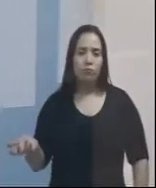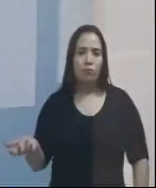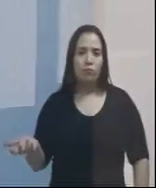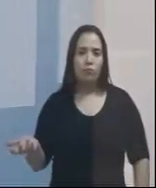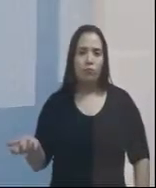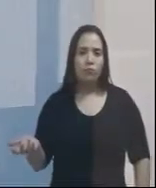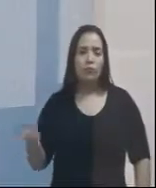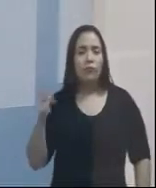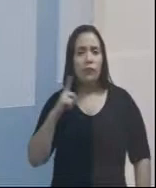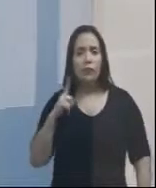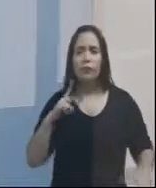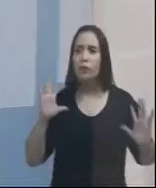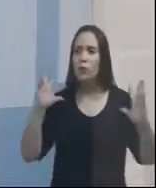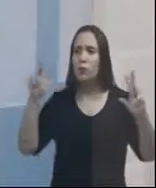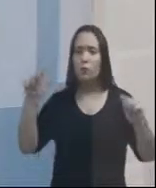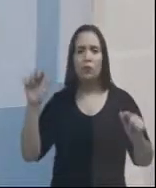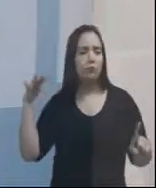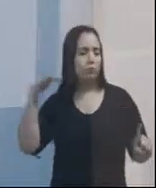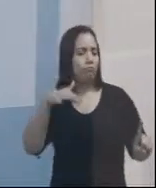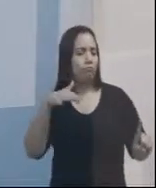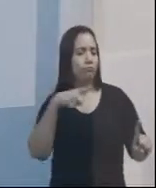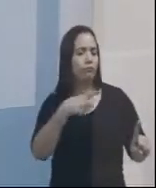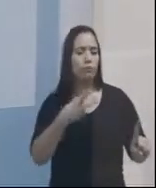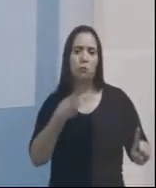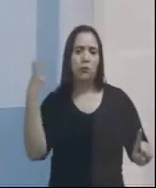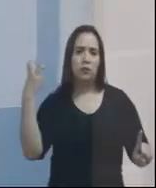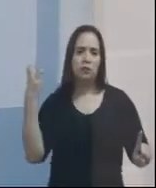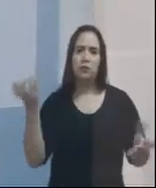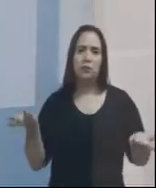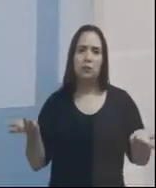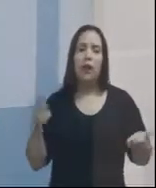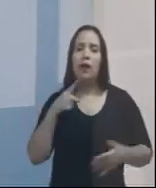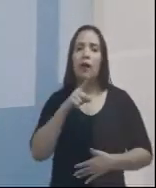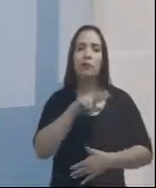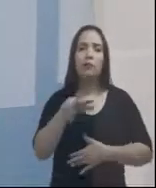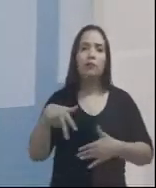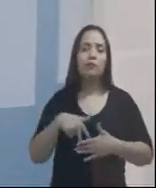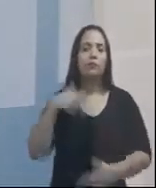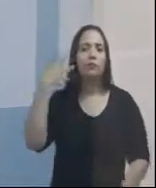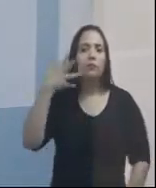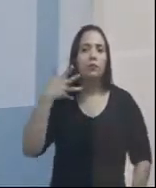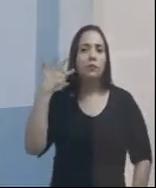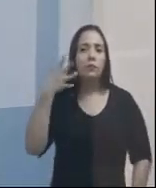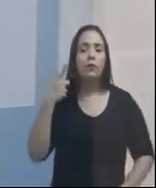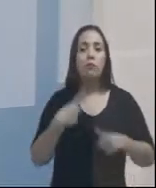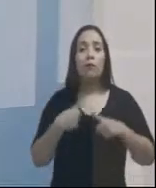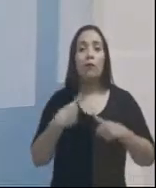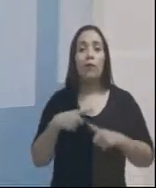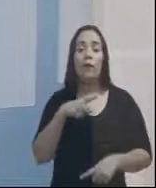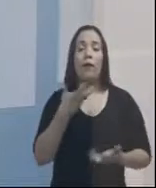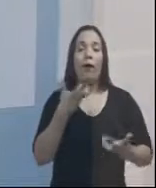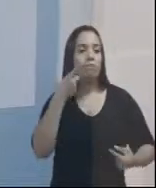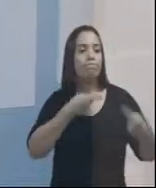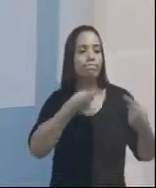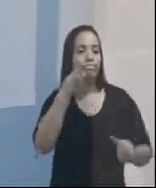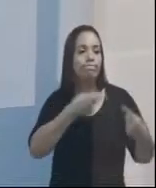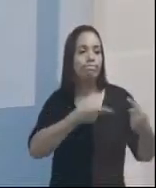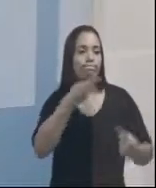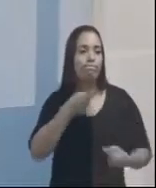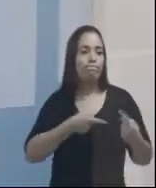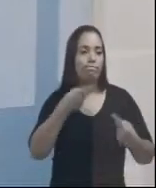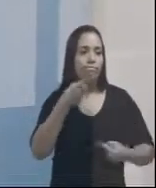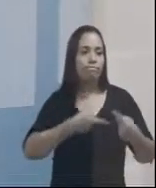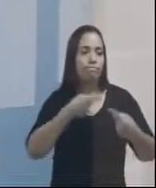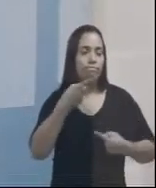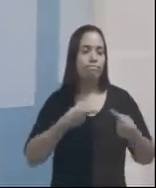É visto a olho nu que aquele discurso dele é simplesmente de um concorrente, tá?